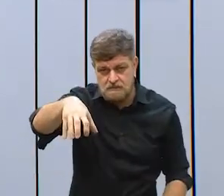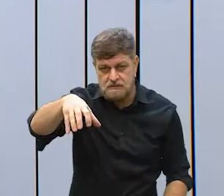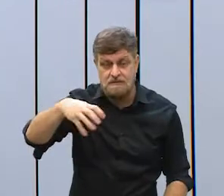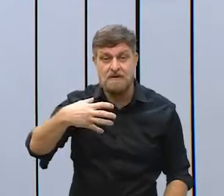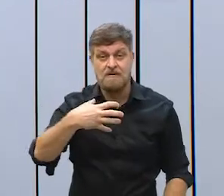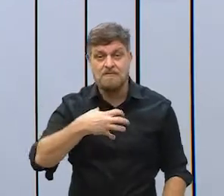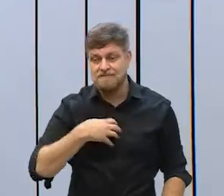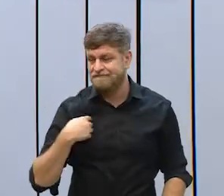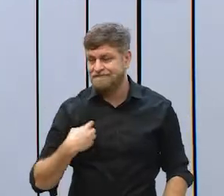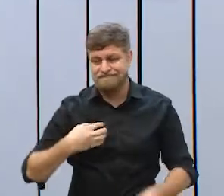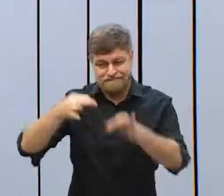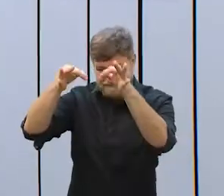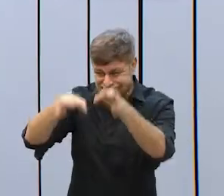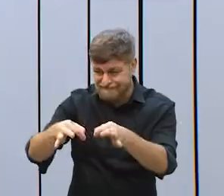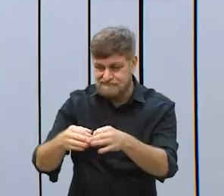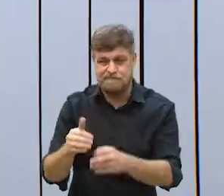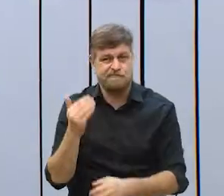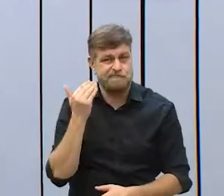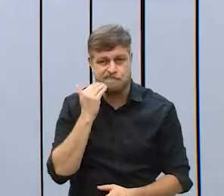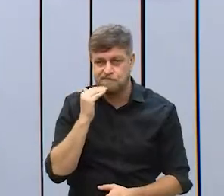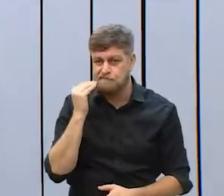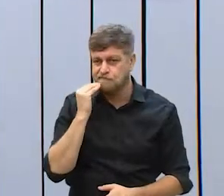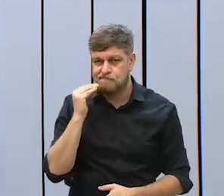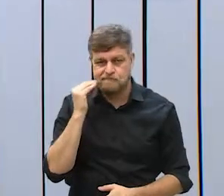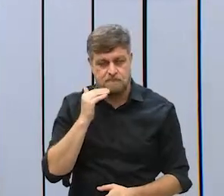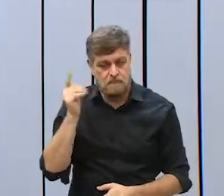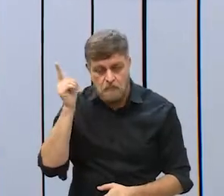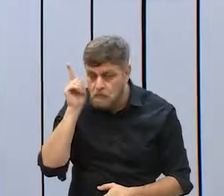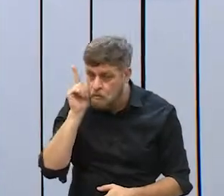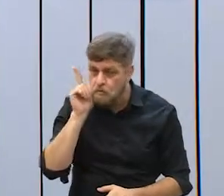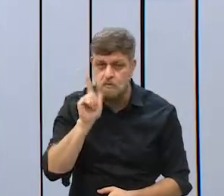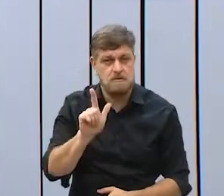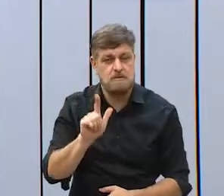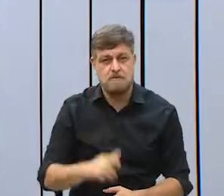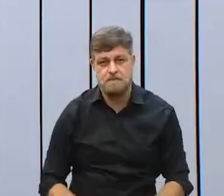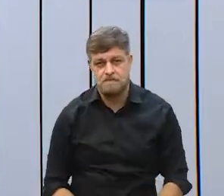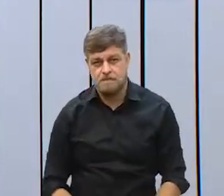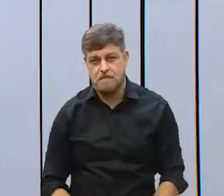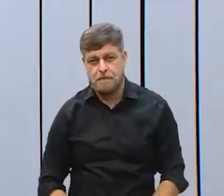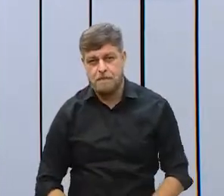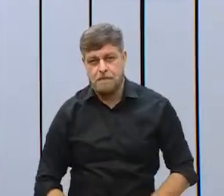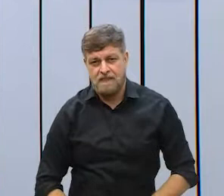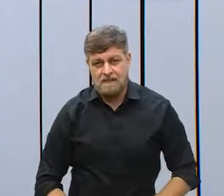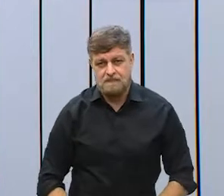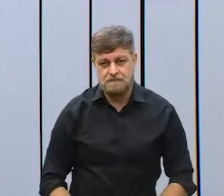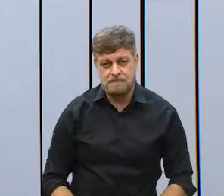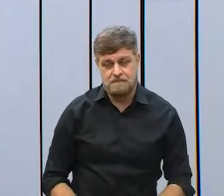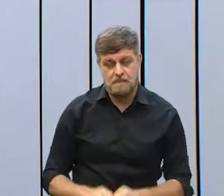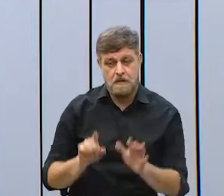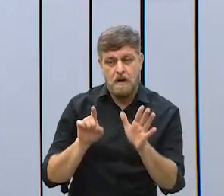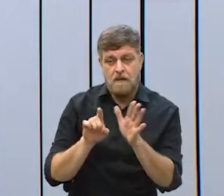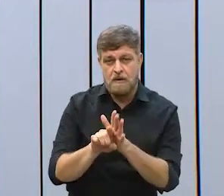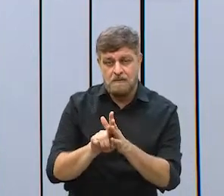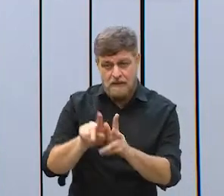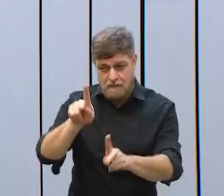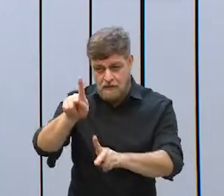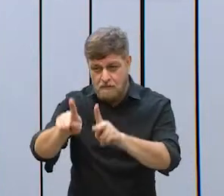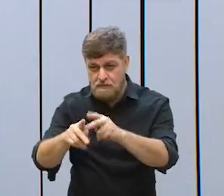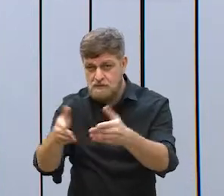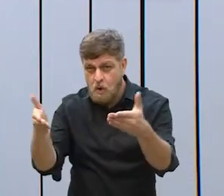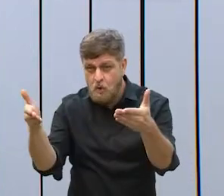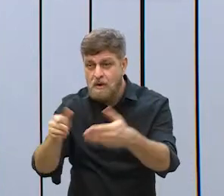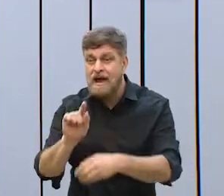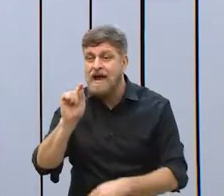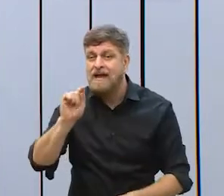que nós não acertamos ainda, nós não conseguimos acertar. Se você perguntar hoje para os moradores quem é